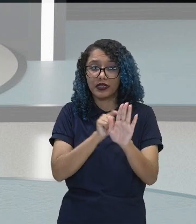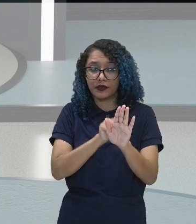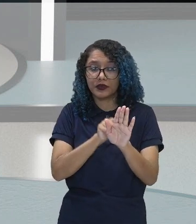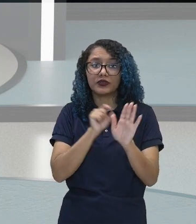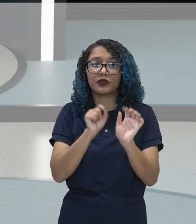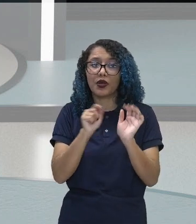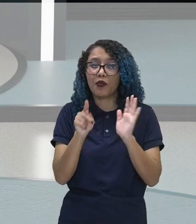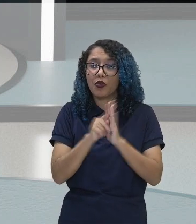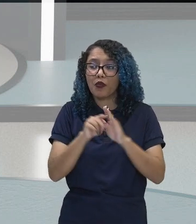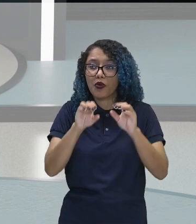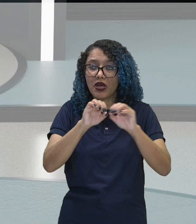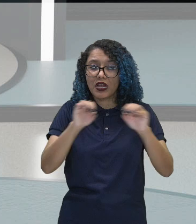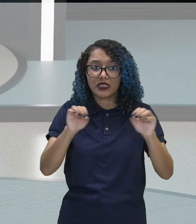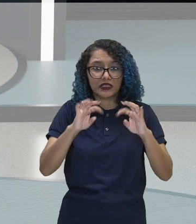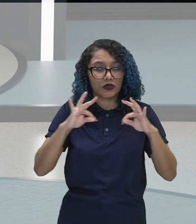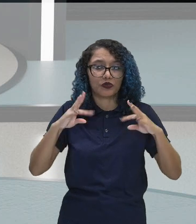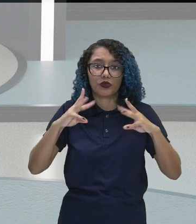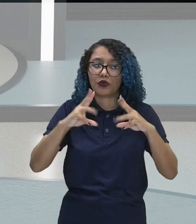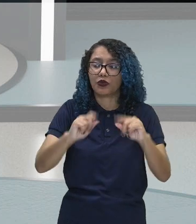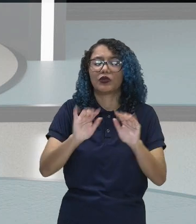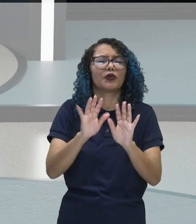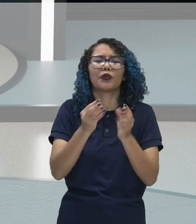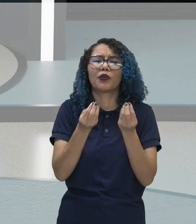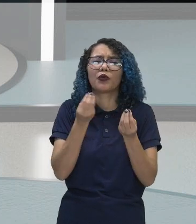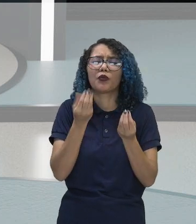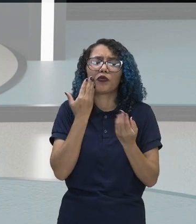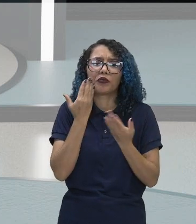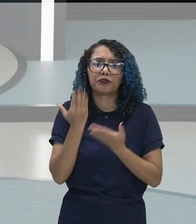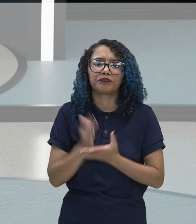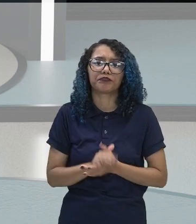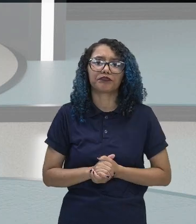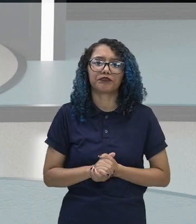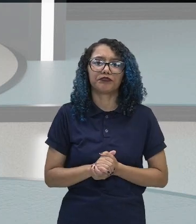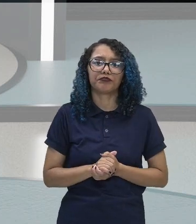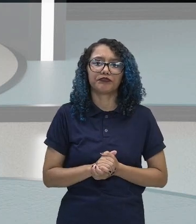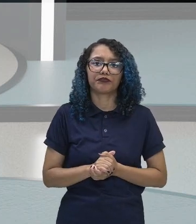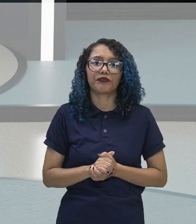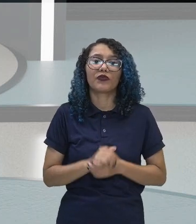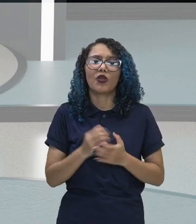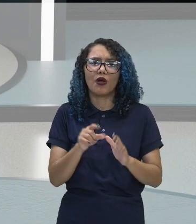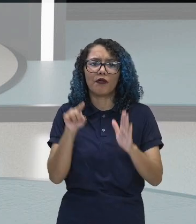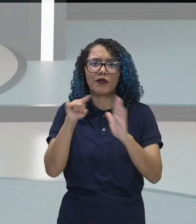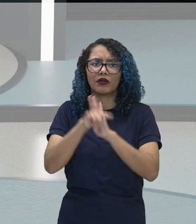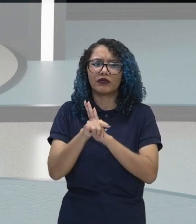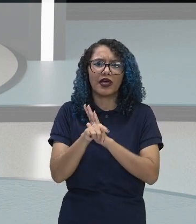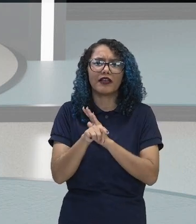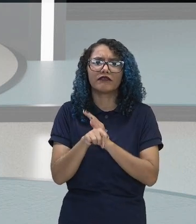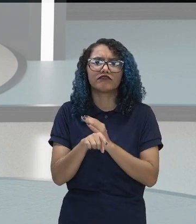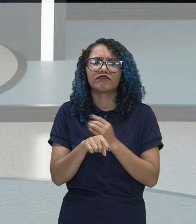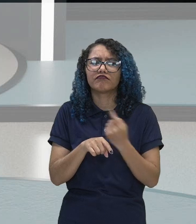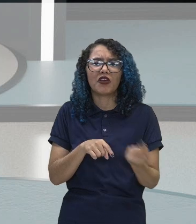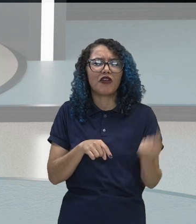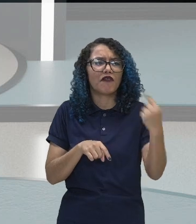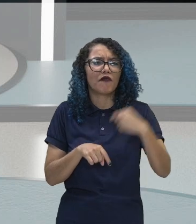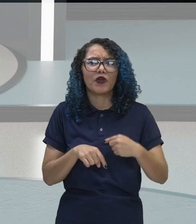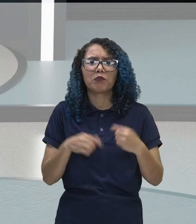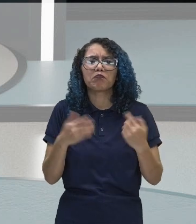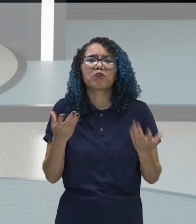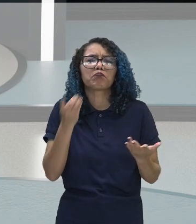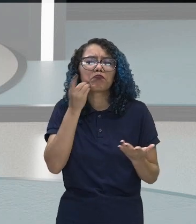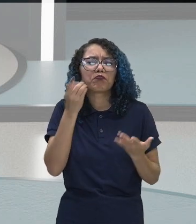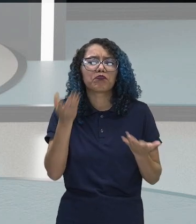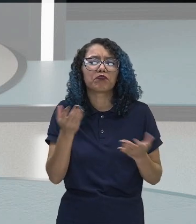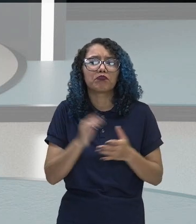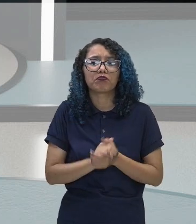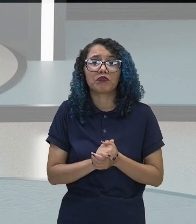inteira. Vamos ver como acontece isso? Olha aí. Perguntei quando viria. Ele disse que não